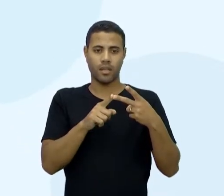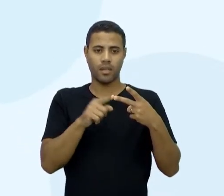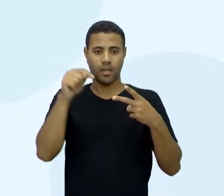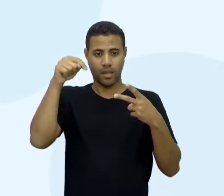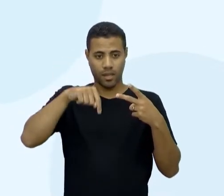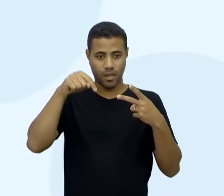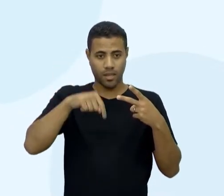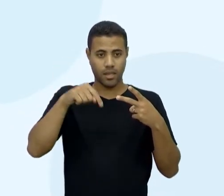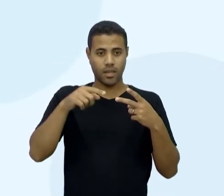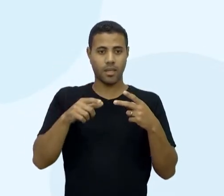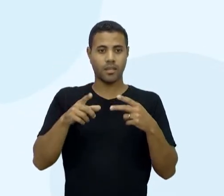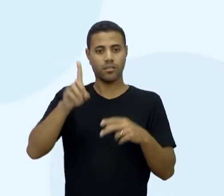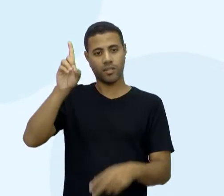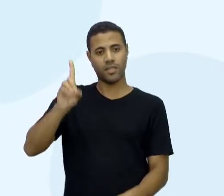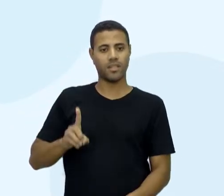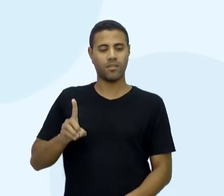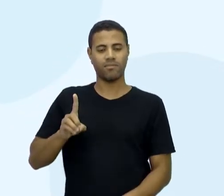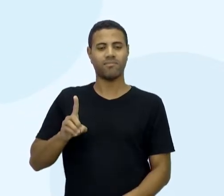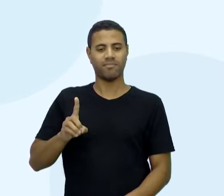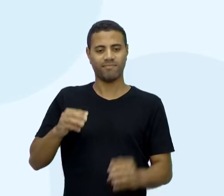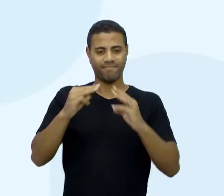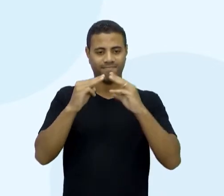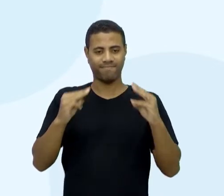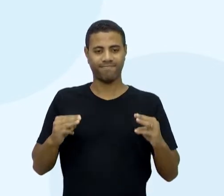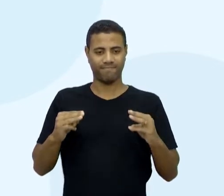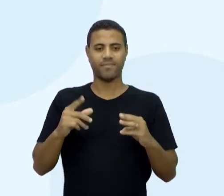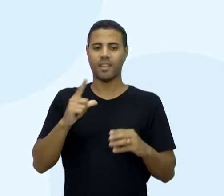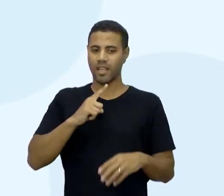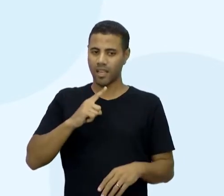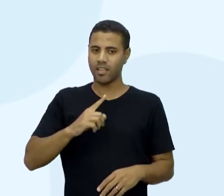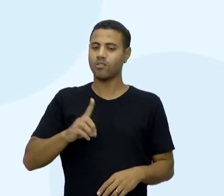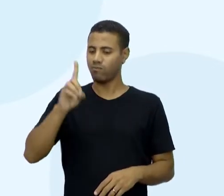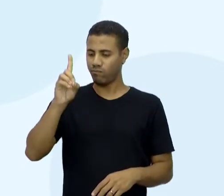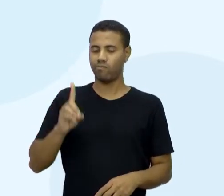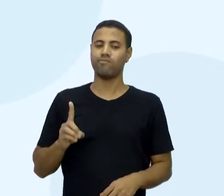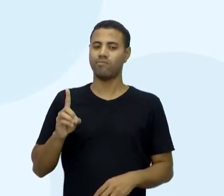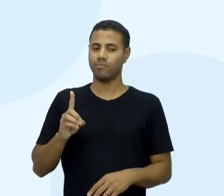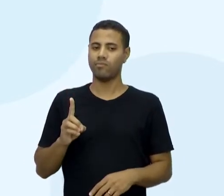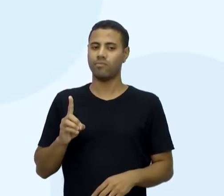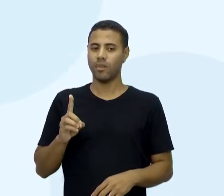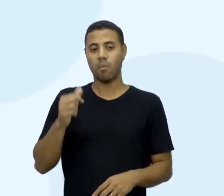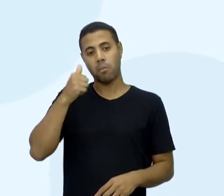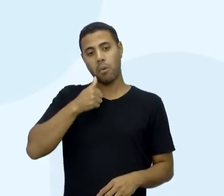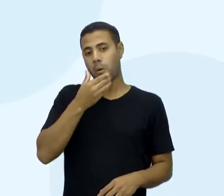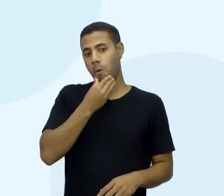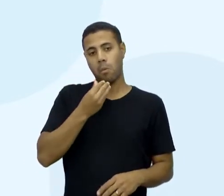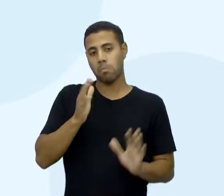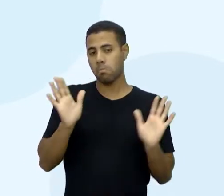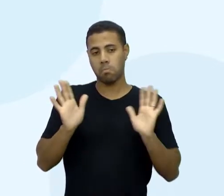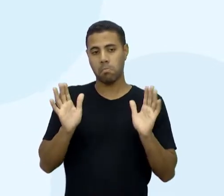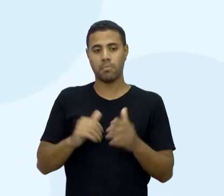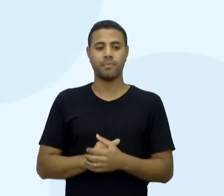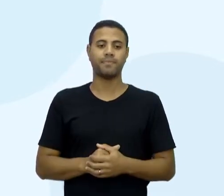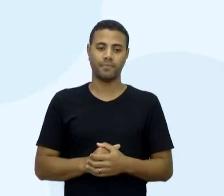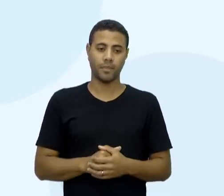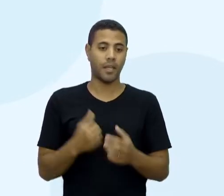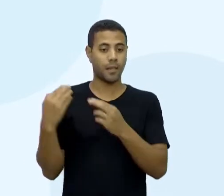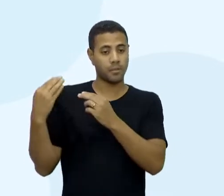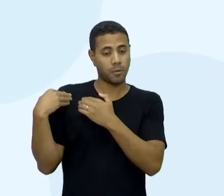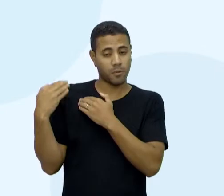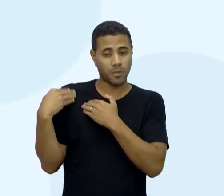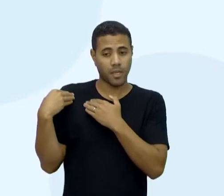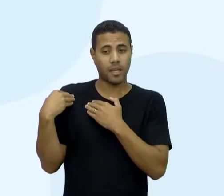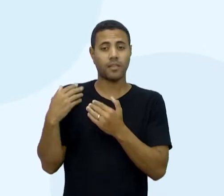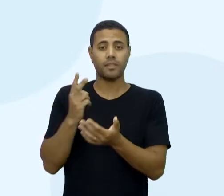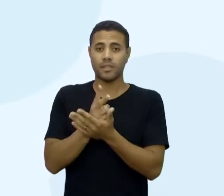para a direção do museu. No museu nós temos o diretor, né, ou a diretora, que vai ser o responsável, né,